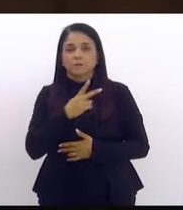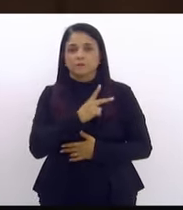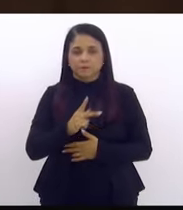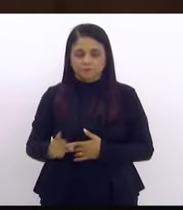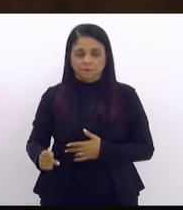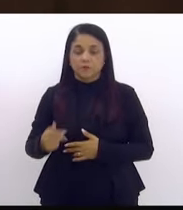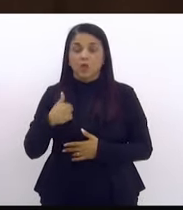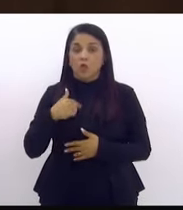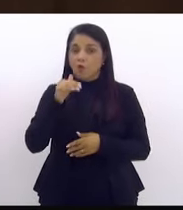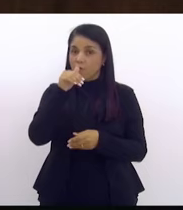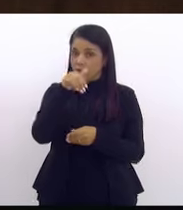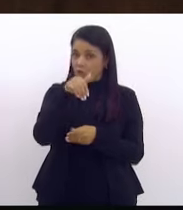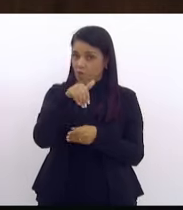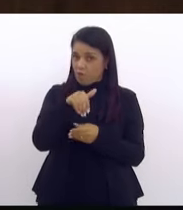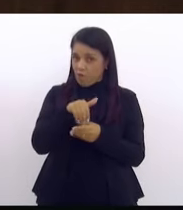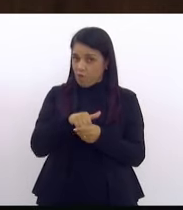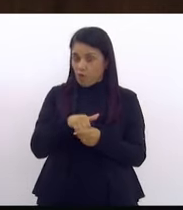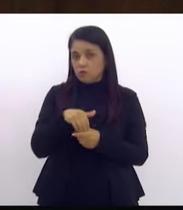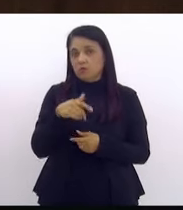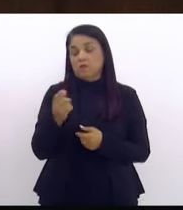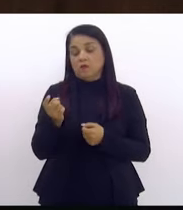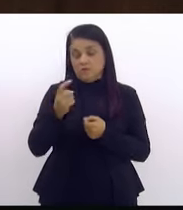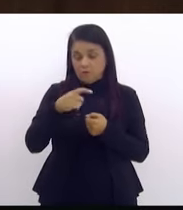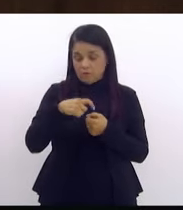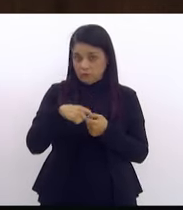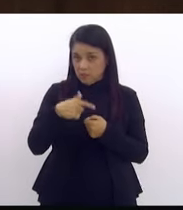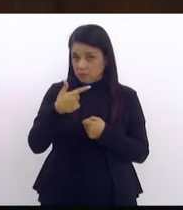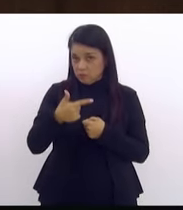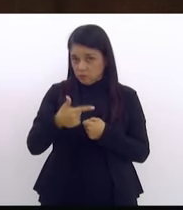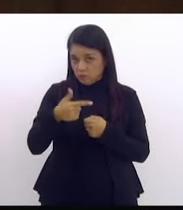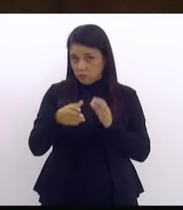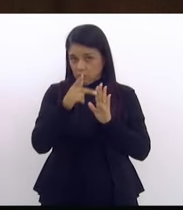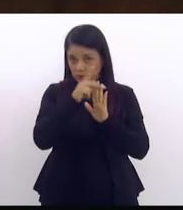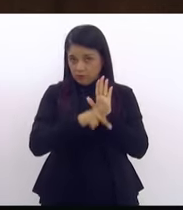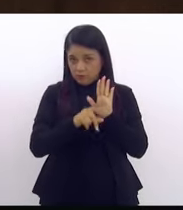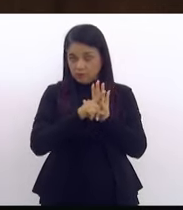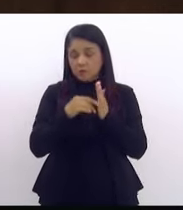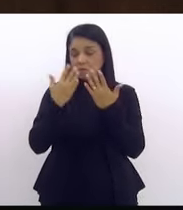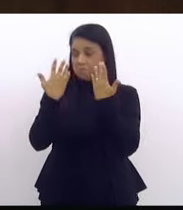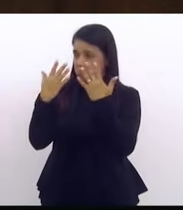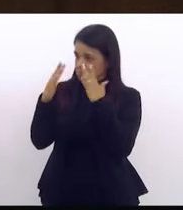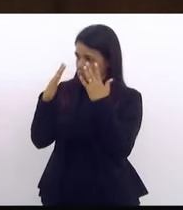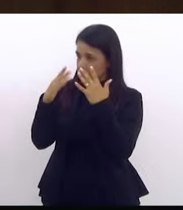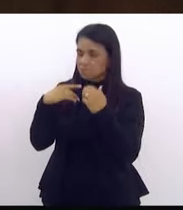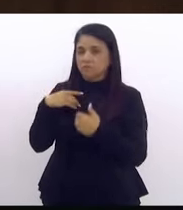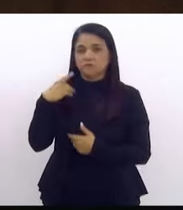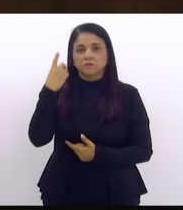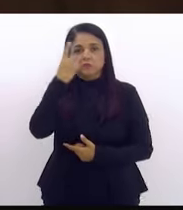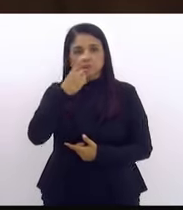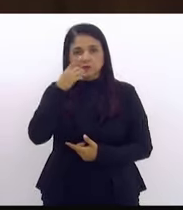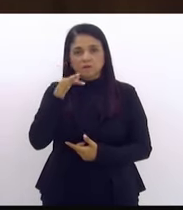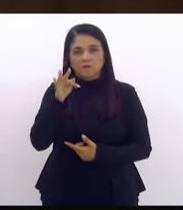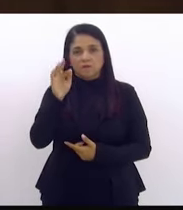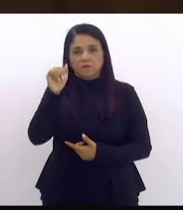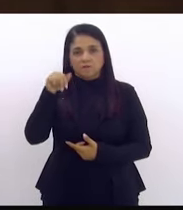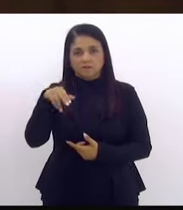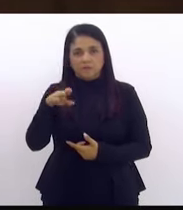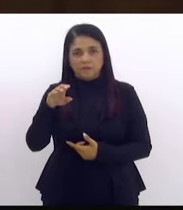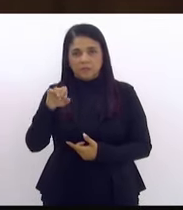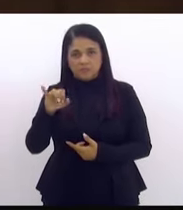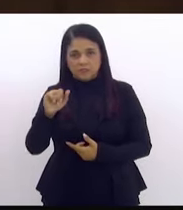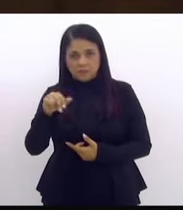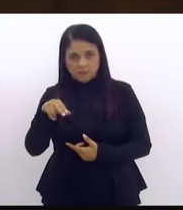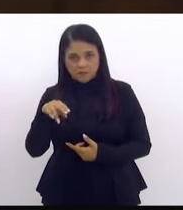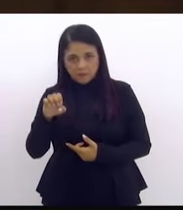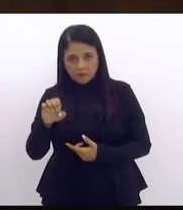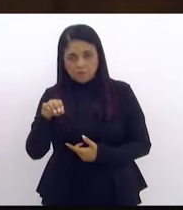apesar de voltar em segunda, eu queria parabenizar a deputada Franciane Mota, porque